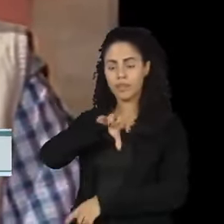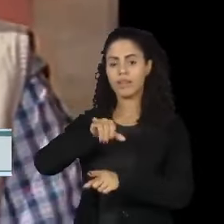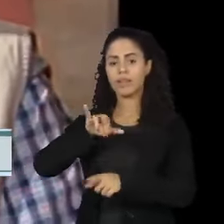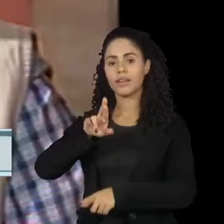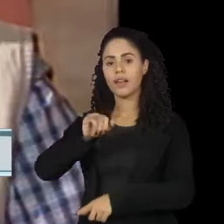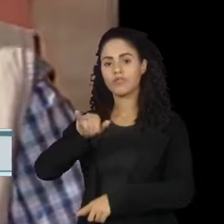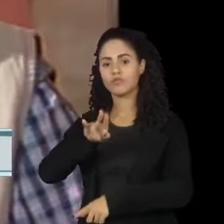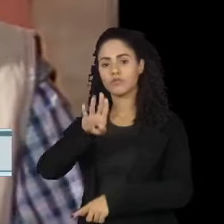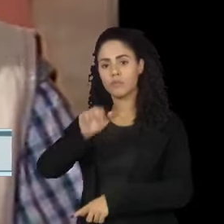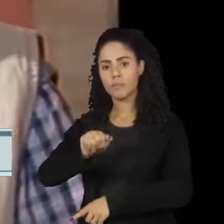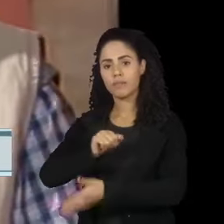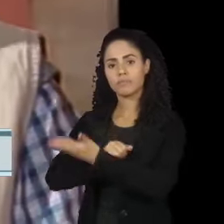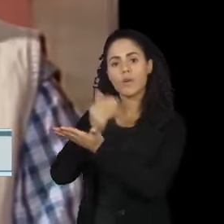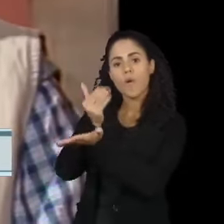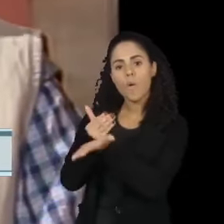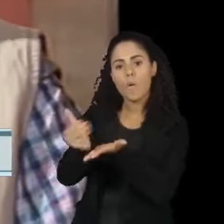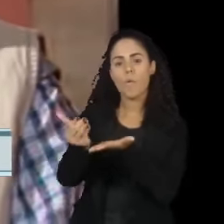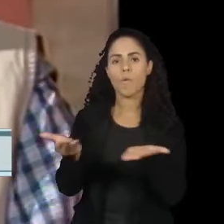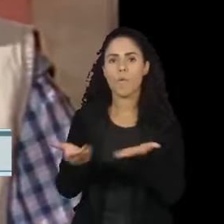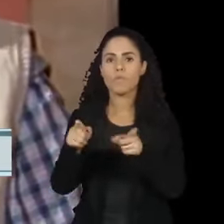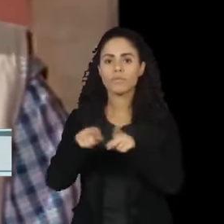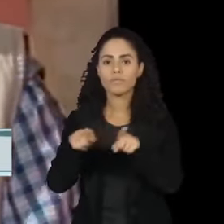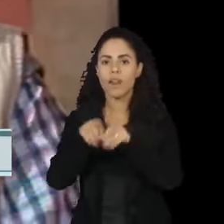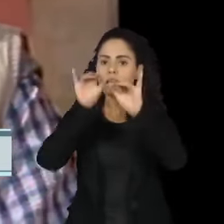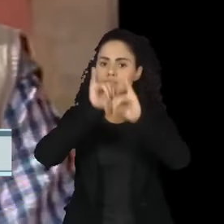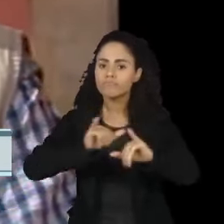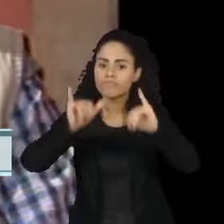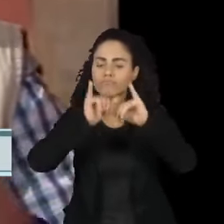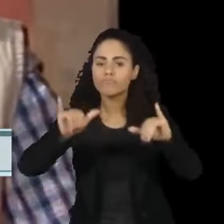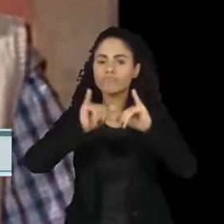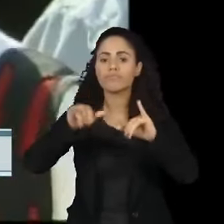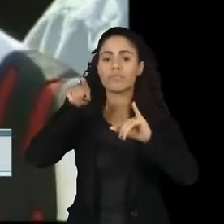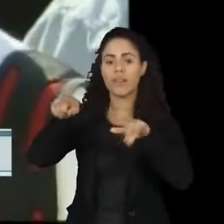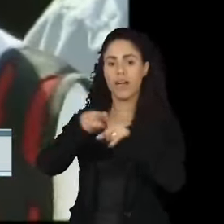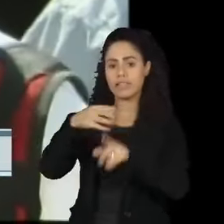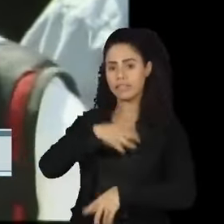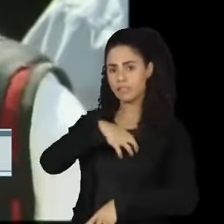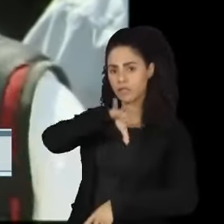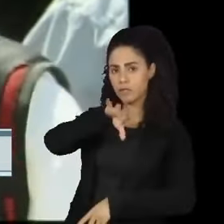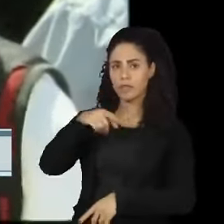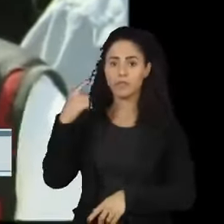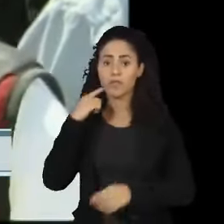Irajuba começou a carreira no Diário de Notícias de Salvador